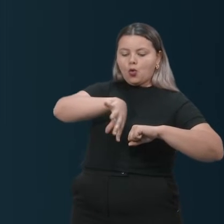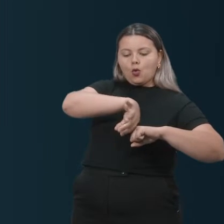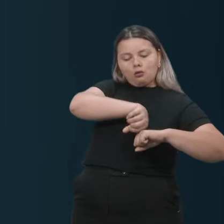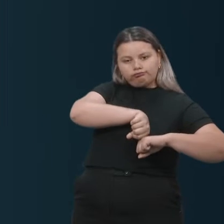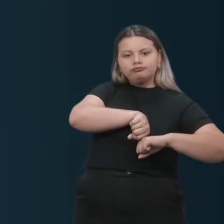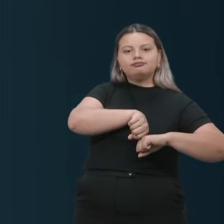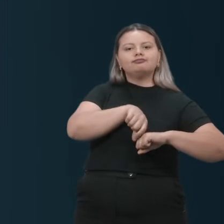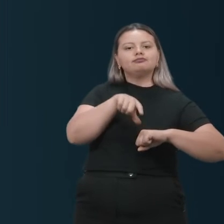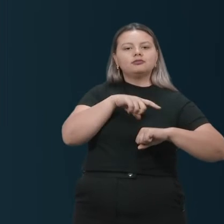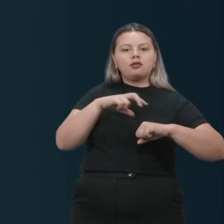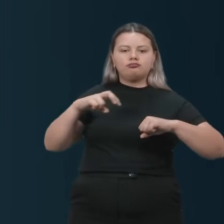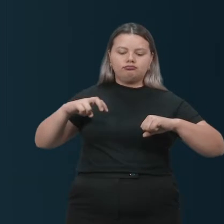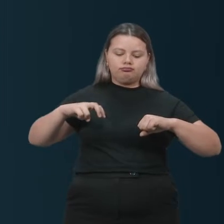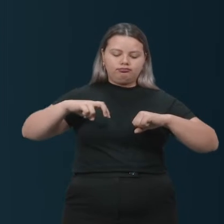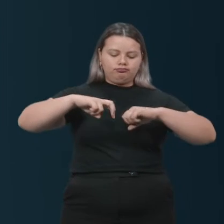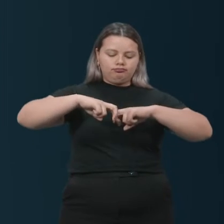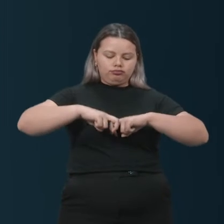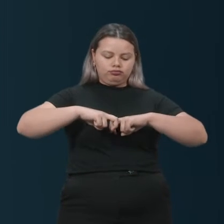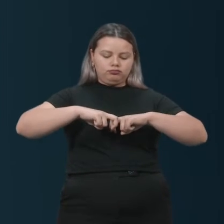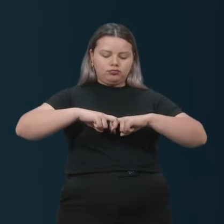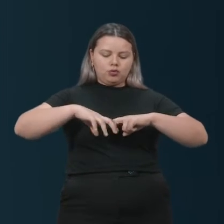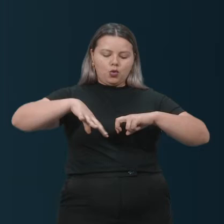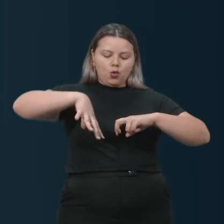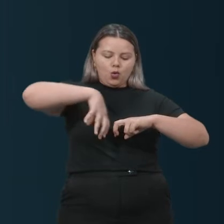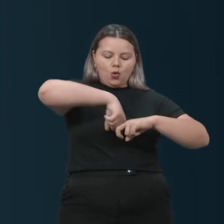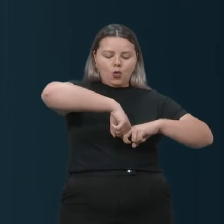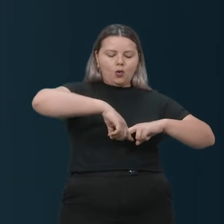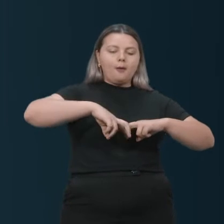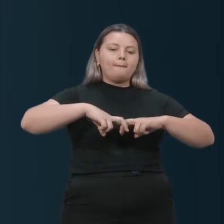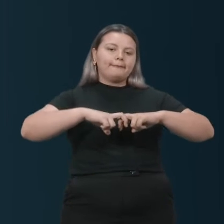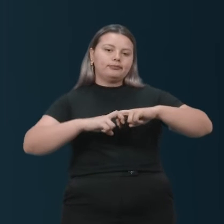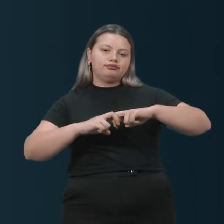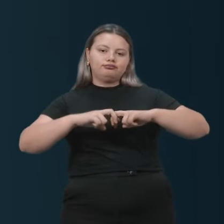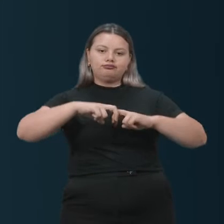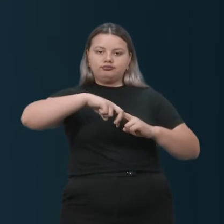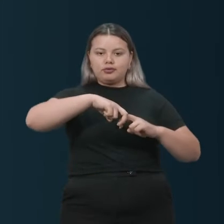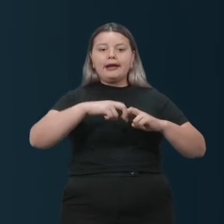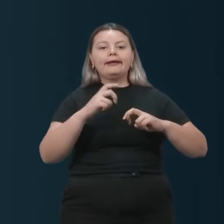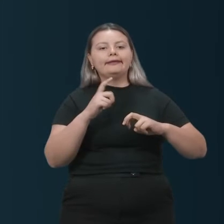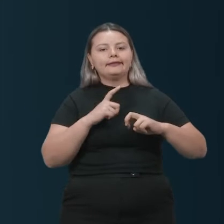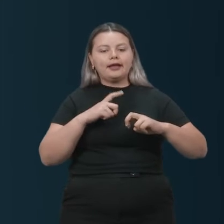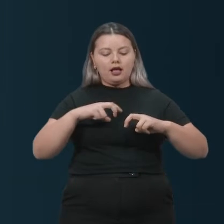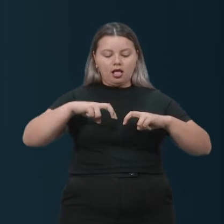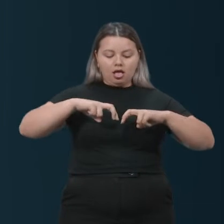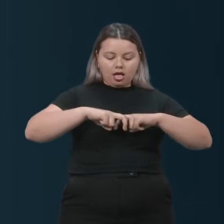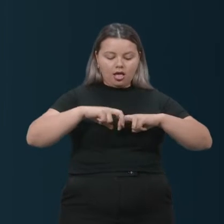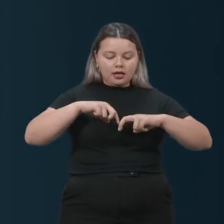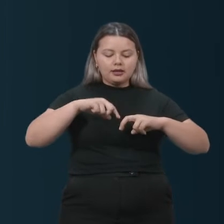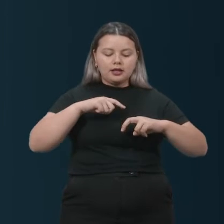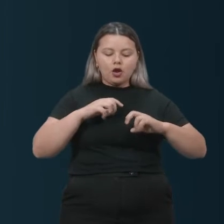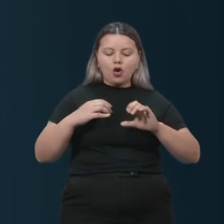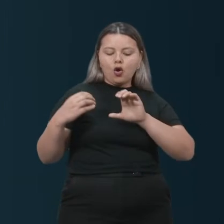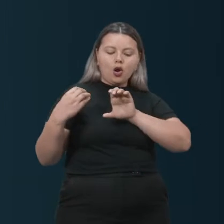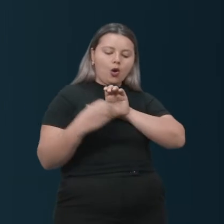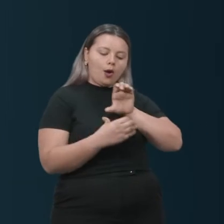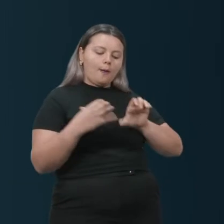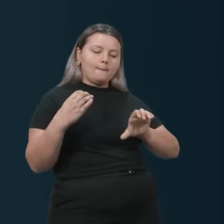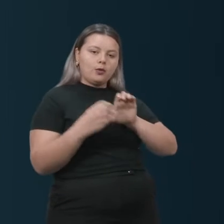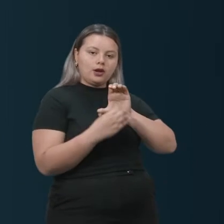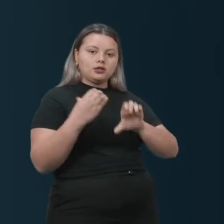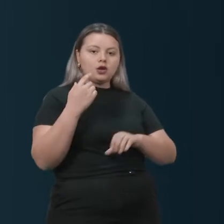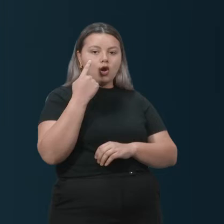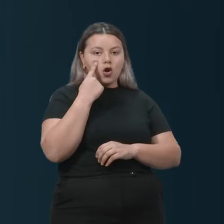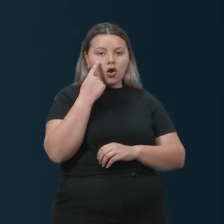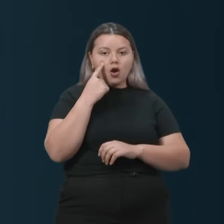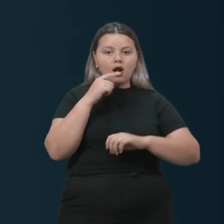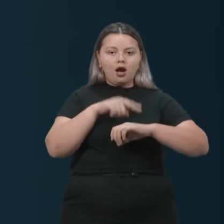próximo neurônio. Uma vez que os neurônios são liberados, eles precisam ser reconhecidos pelo neurônio que está destacado em